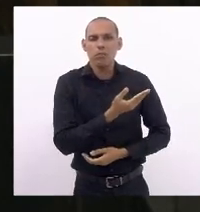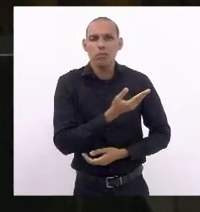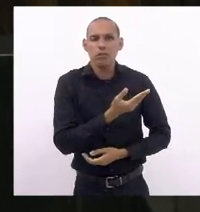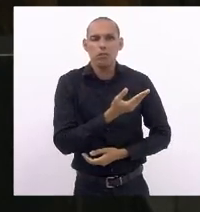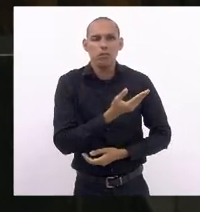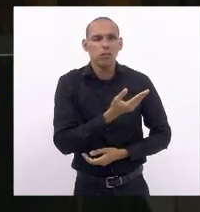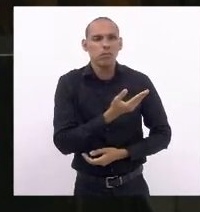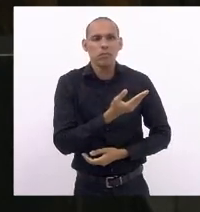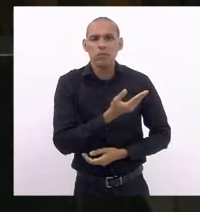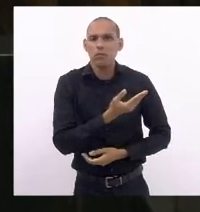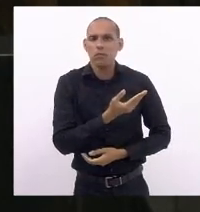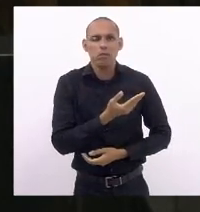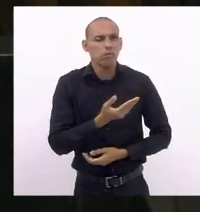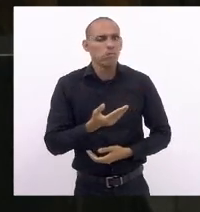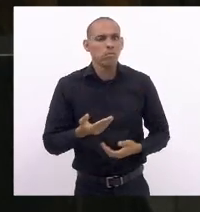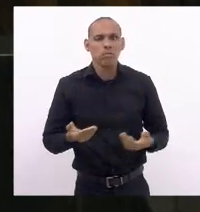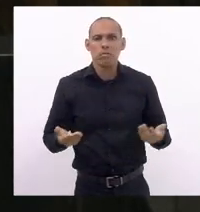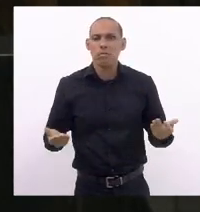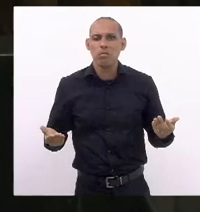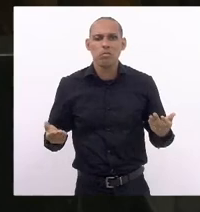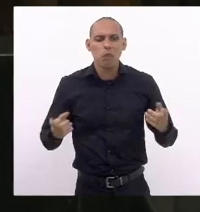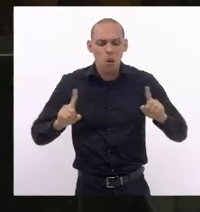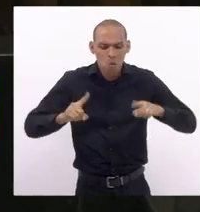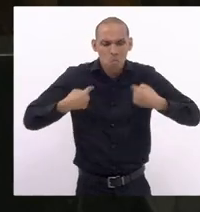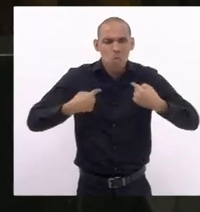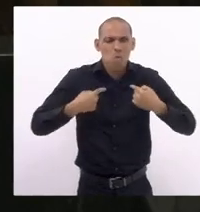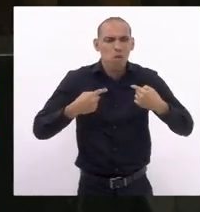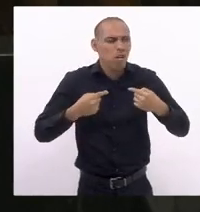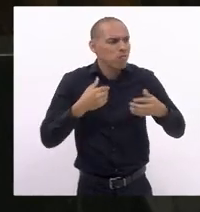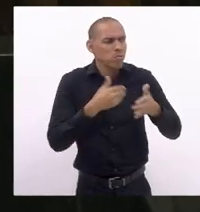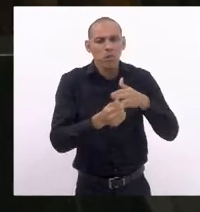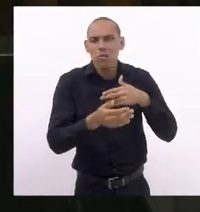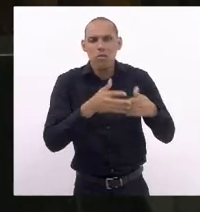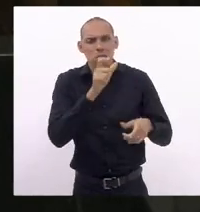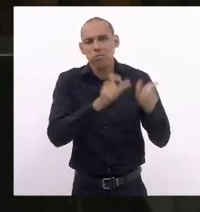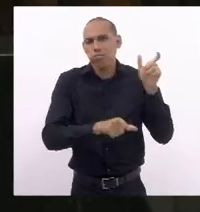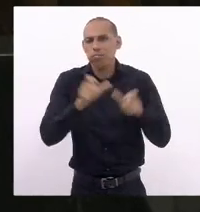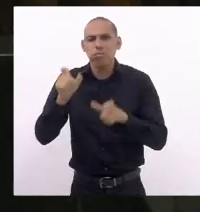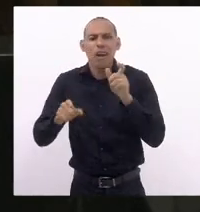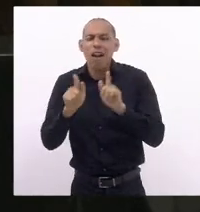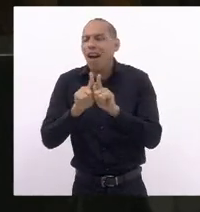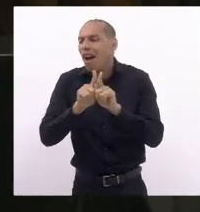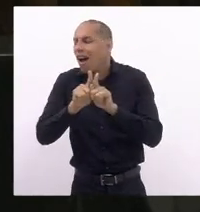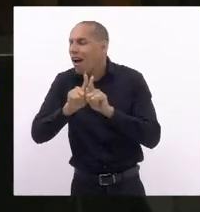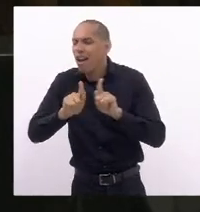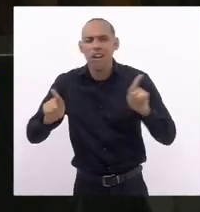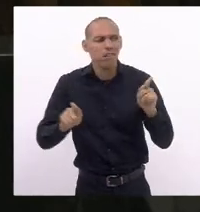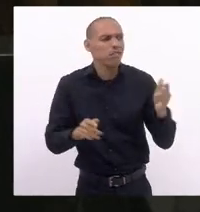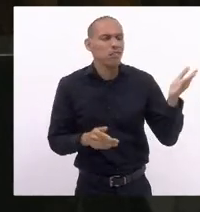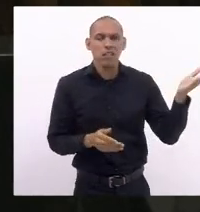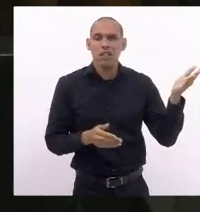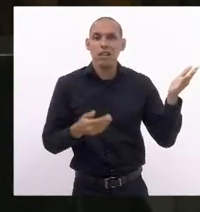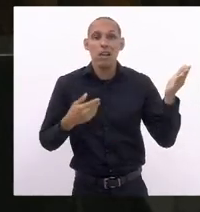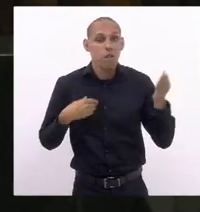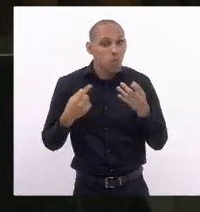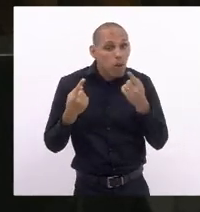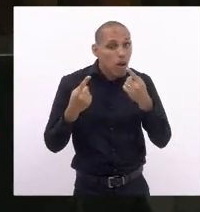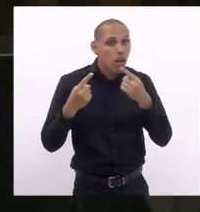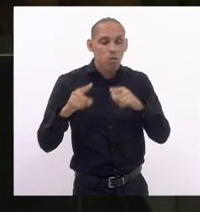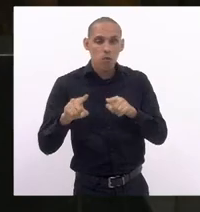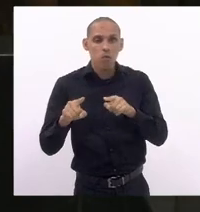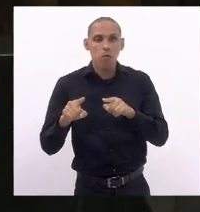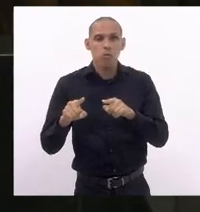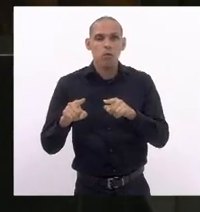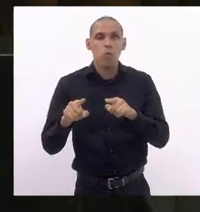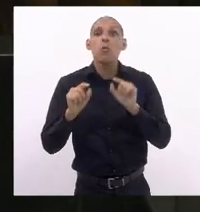coração de qualquer um. A situação é muito grave, é muito grave. Eu acuso aqui determinada vertente política de